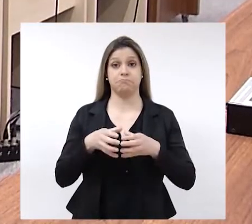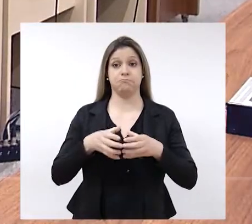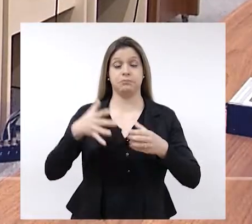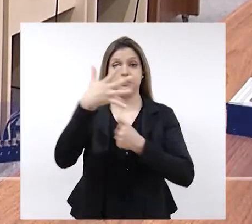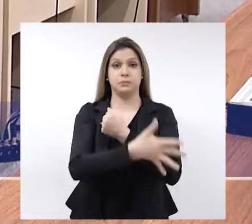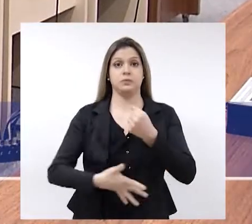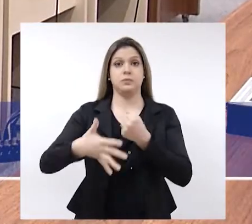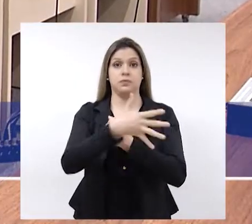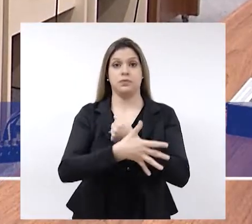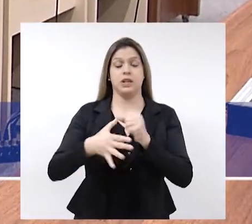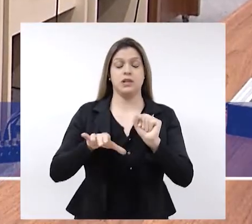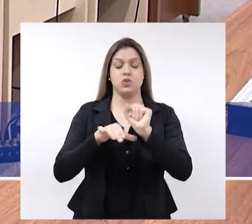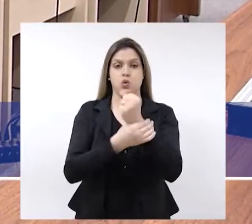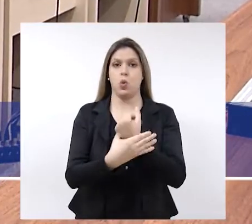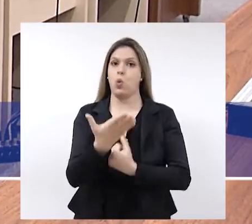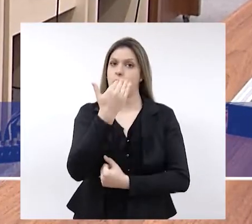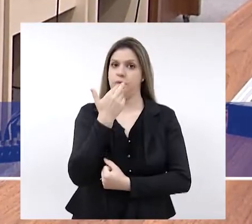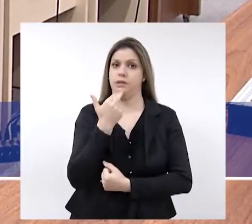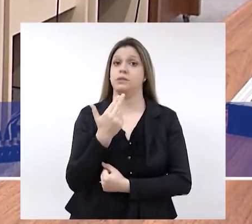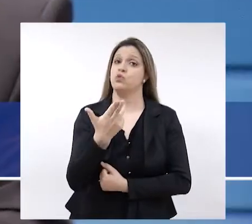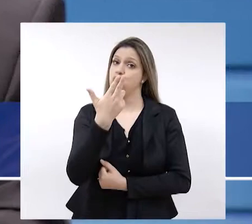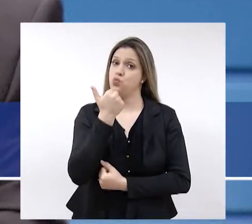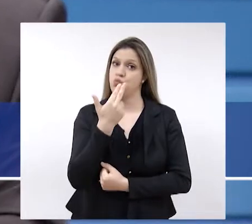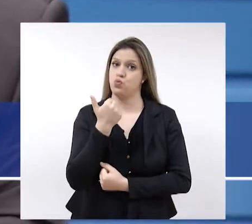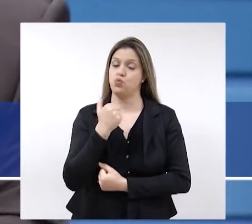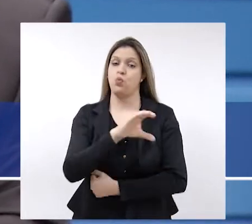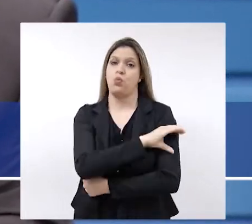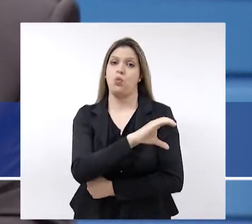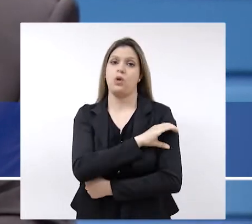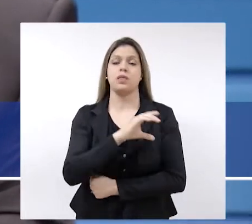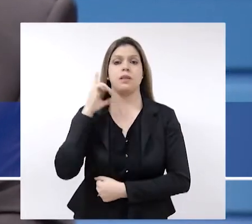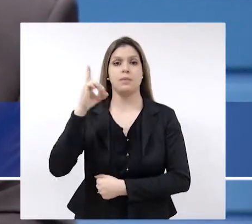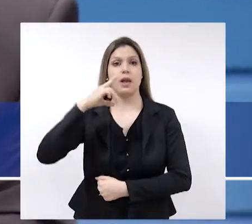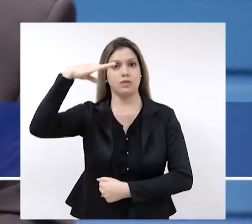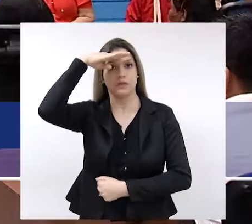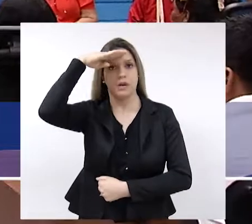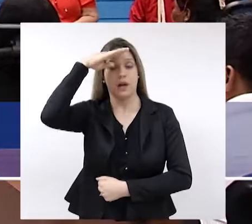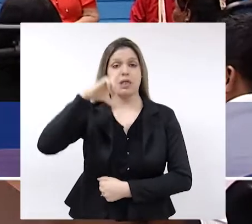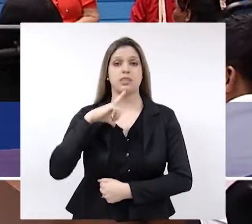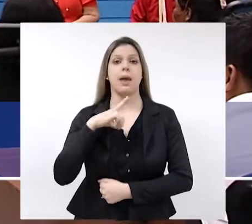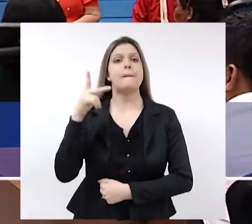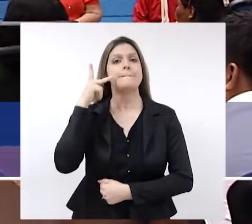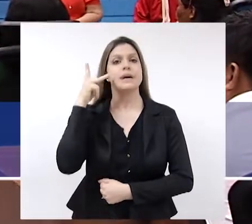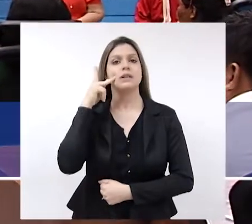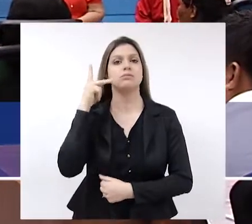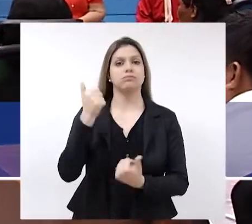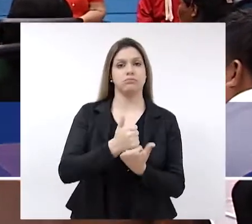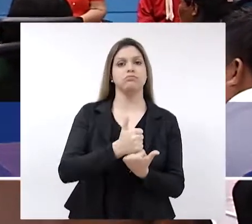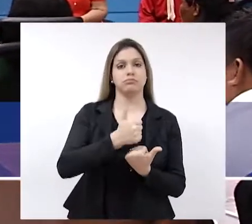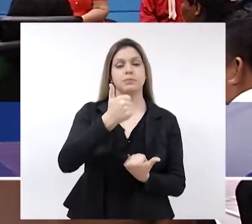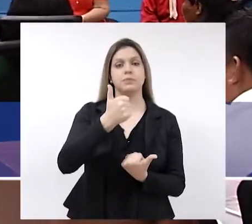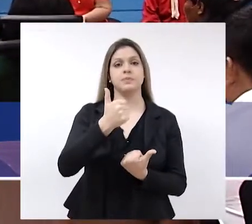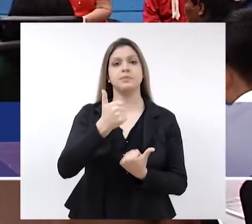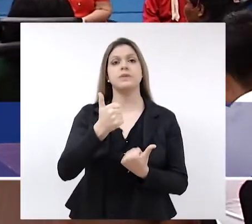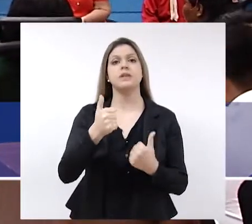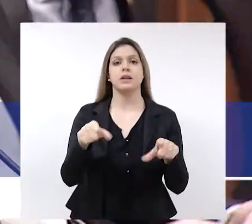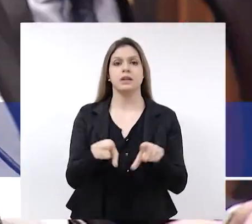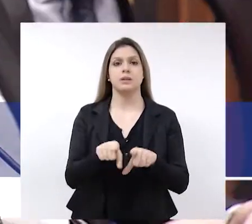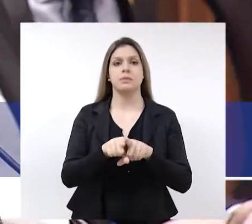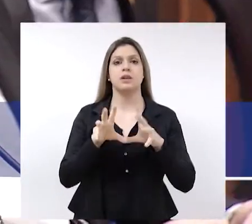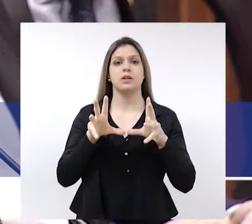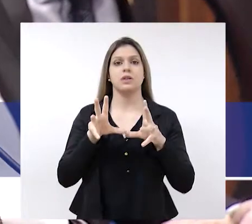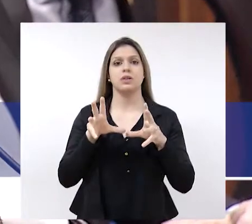Frente em Defesa da Segurança Alimentar e Nutricional, coordenada pelo deputado Cabalmi e que tem Pedro Kemp como vice, ambos